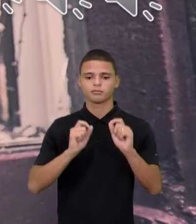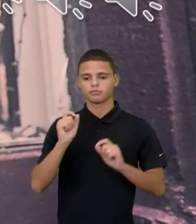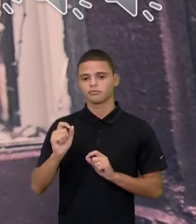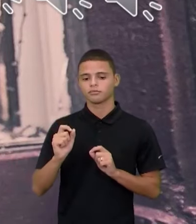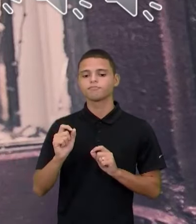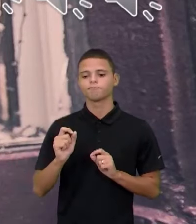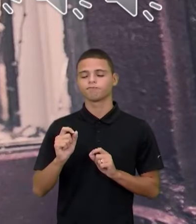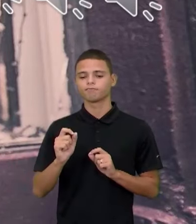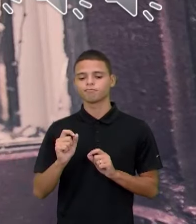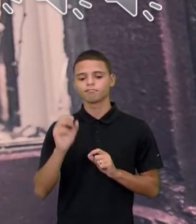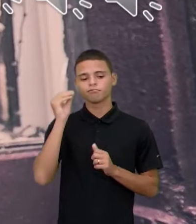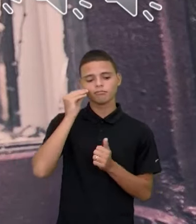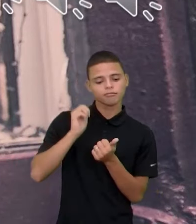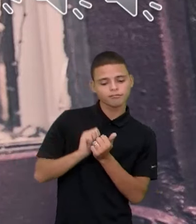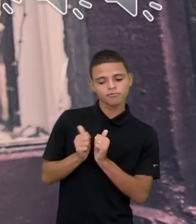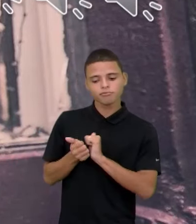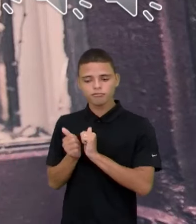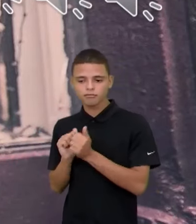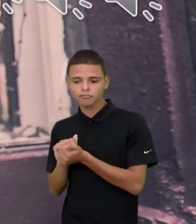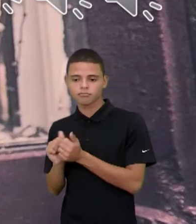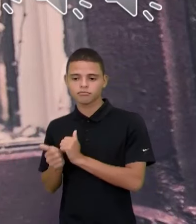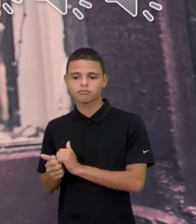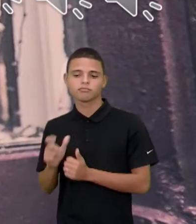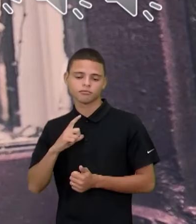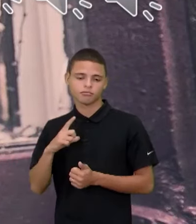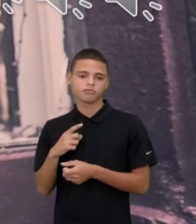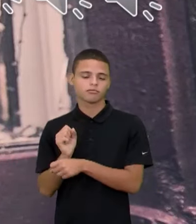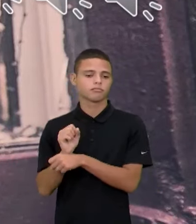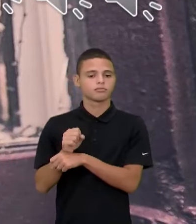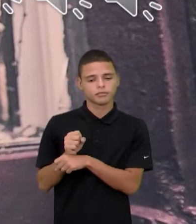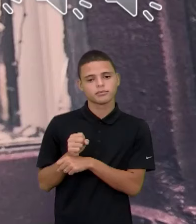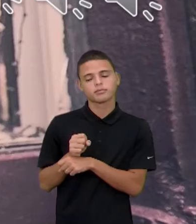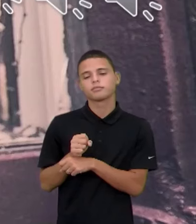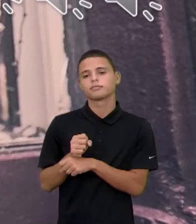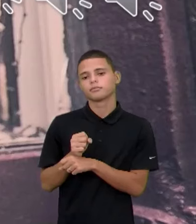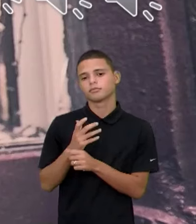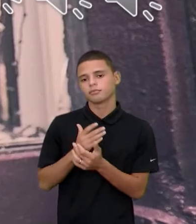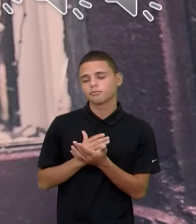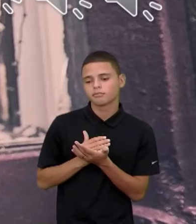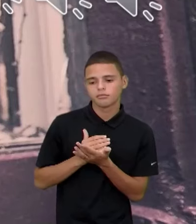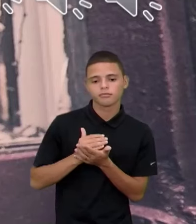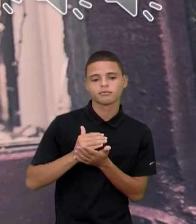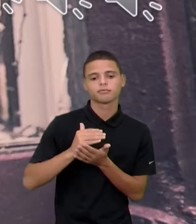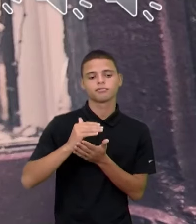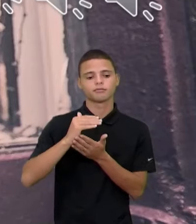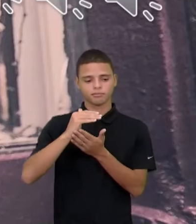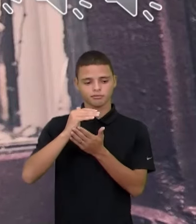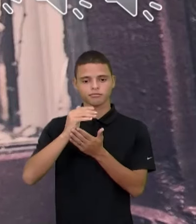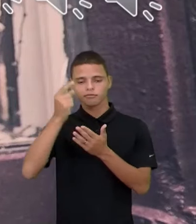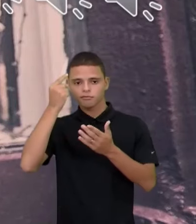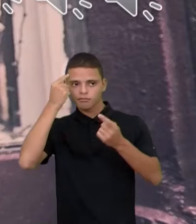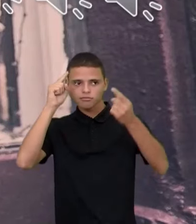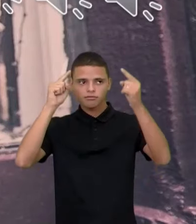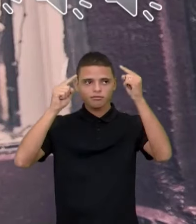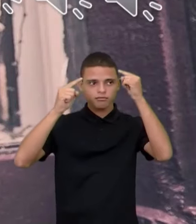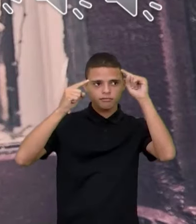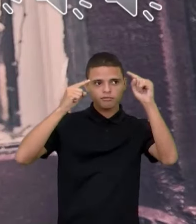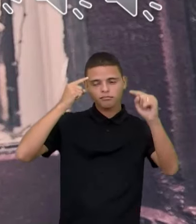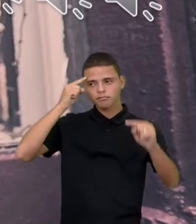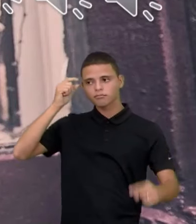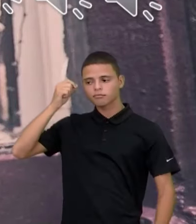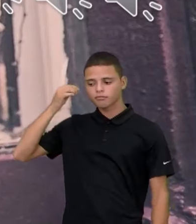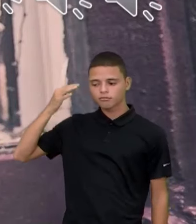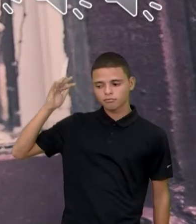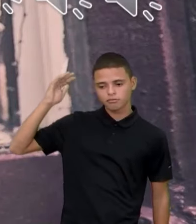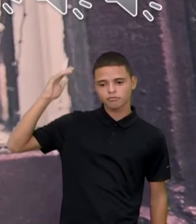improvisação. O jazz, ele tem muito improviso, e aí você acaba deixando a criatividade fluir, deixando